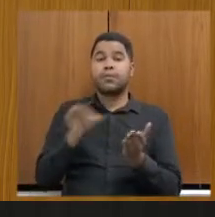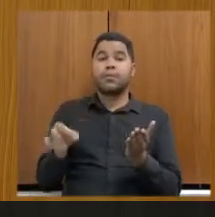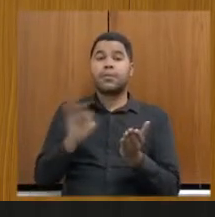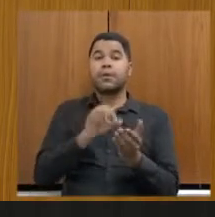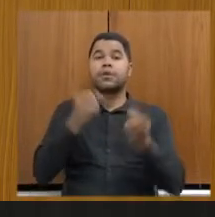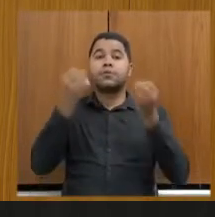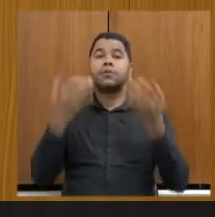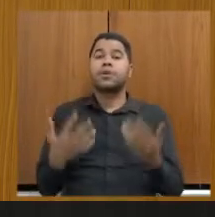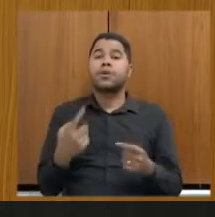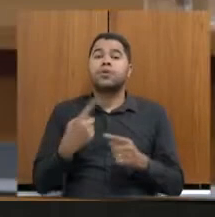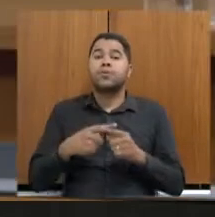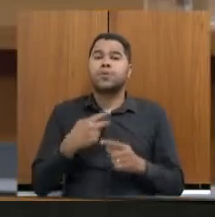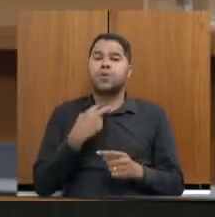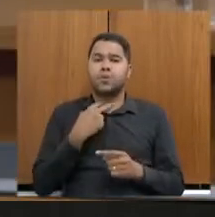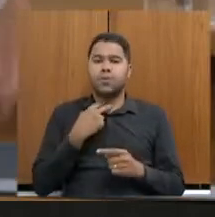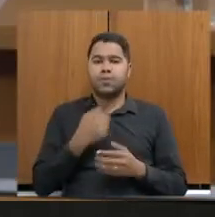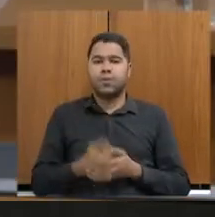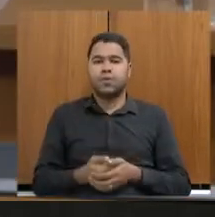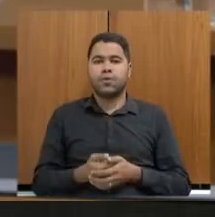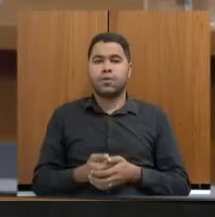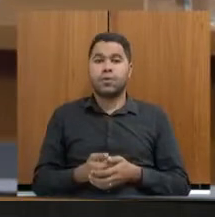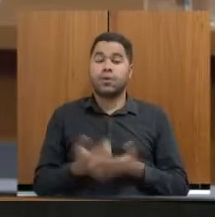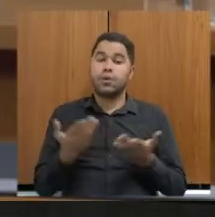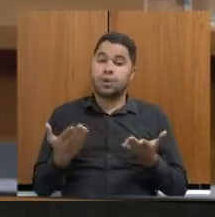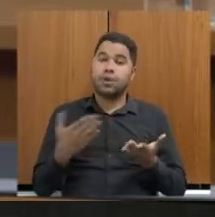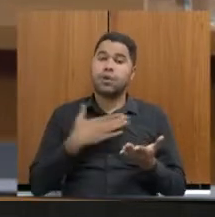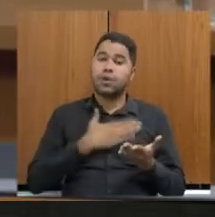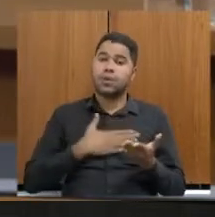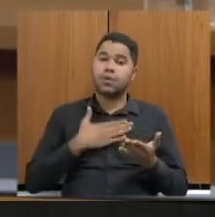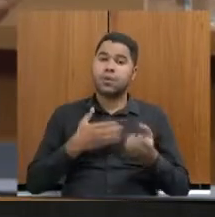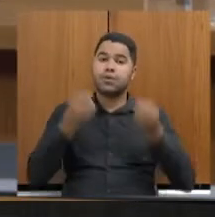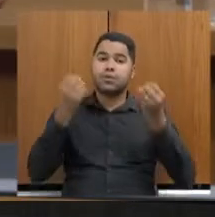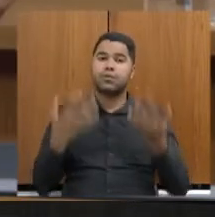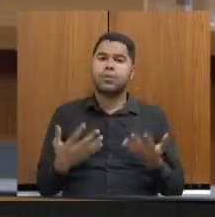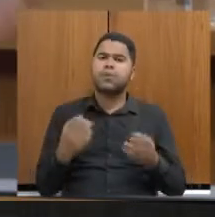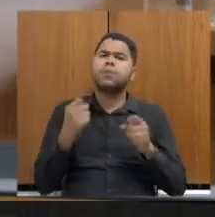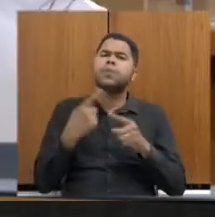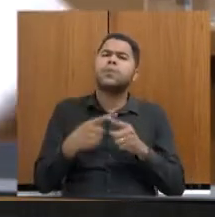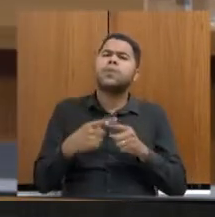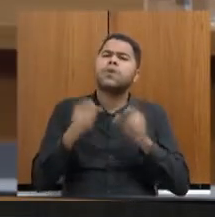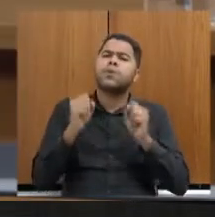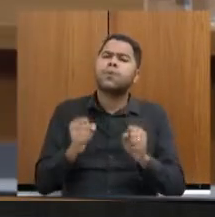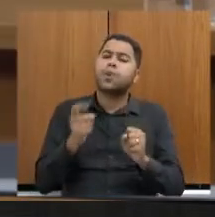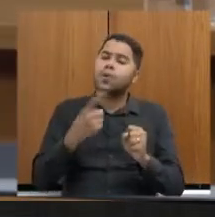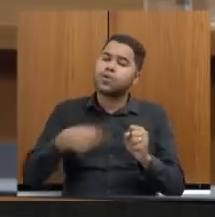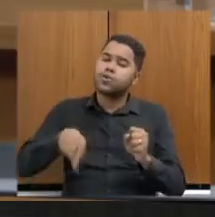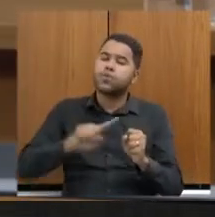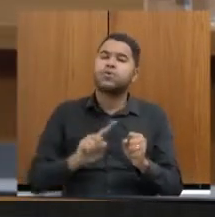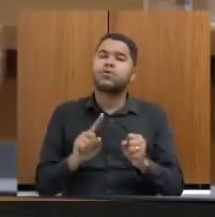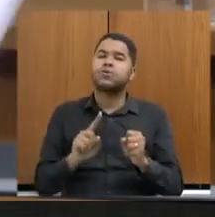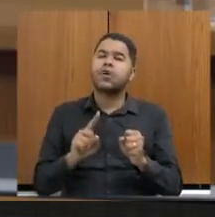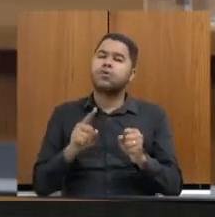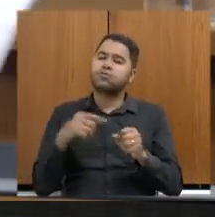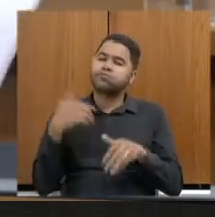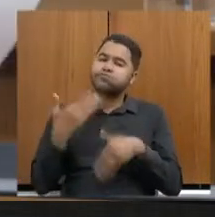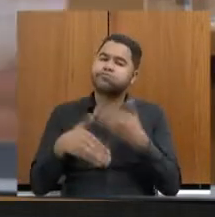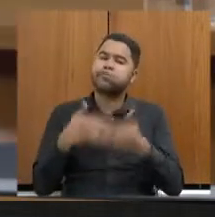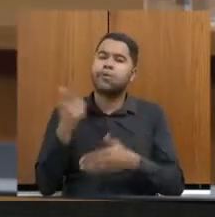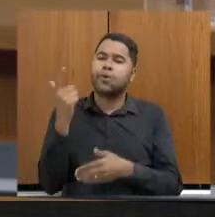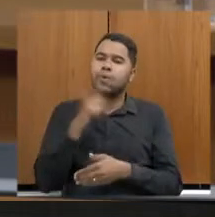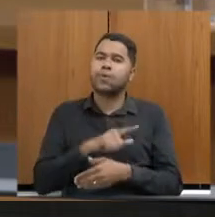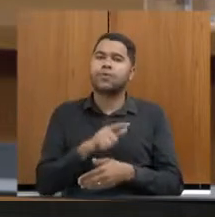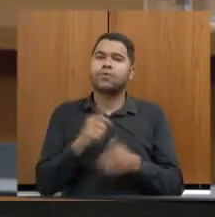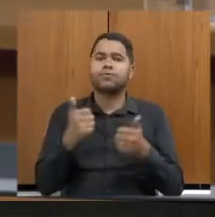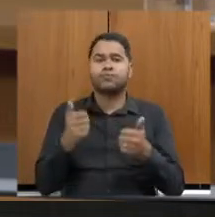porque não pode eu gostaria de que alguém pudesse falar porque pode para que a gente possa dar um jeito de